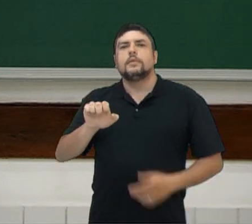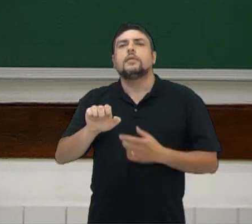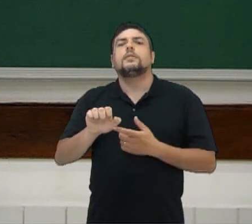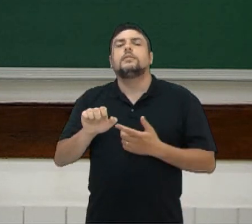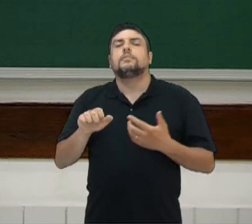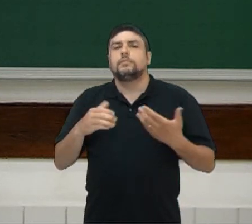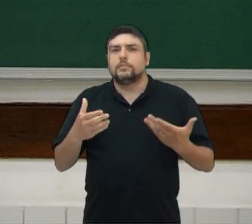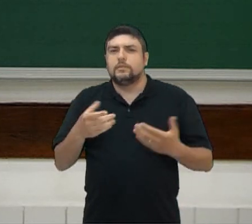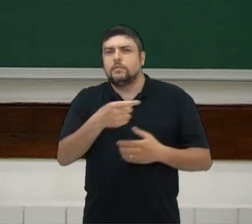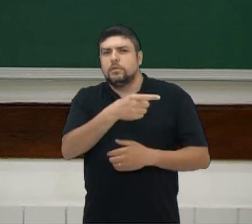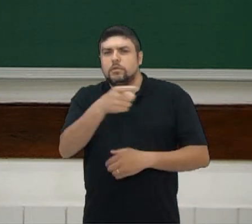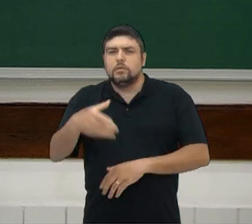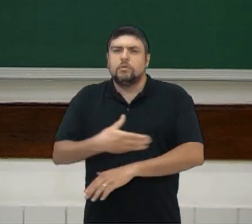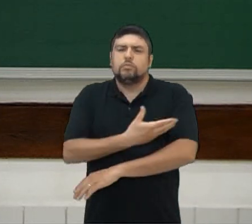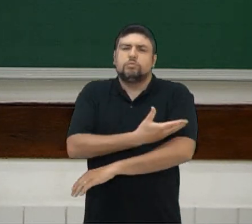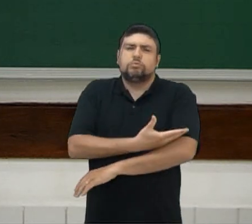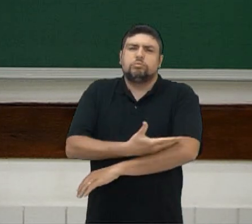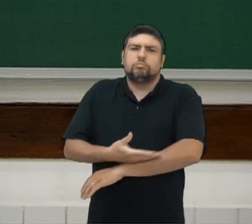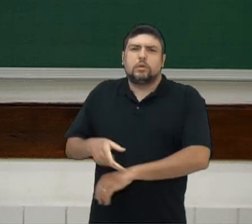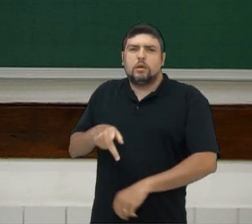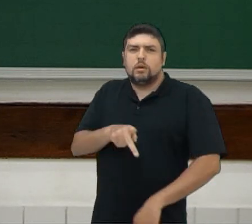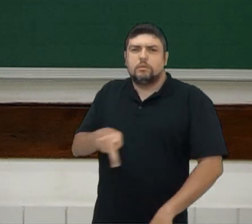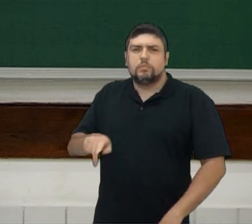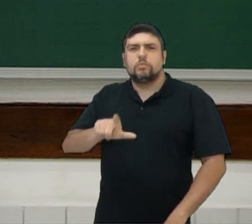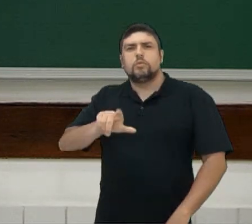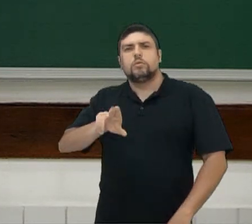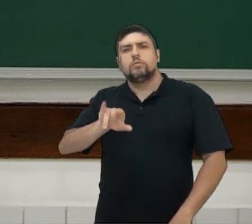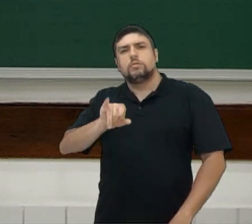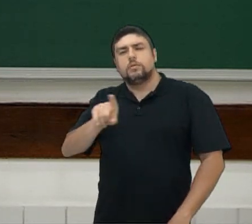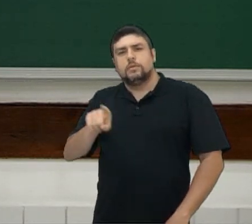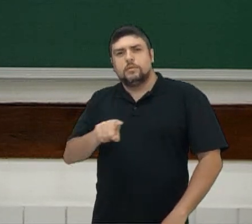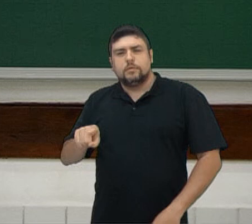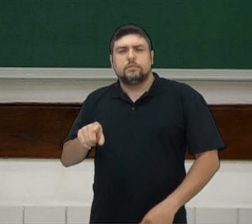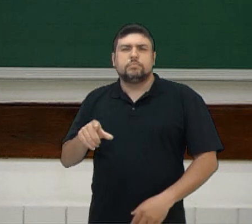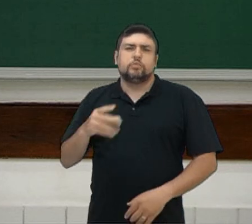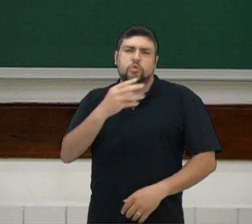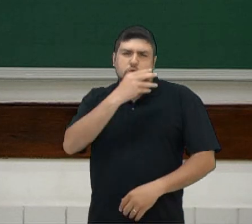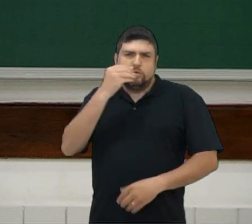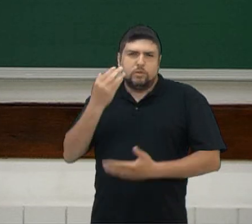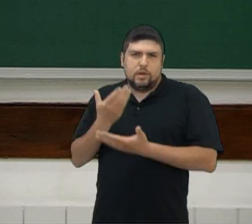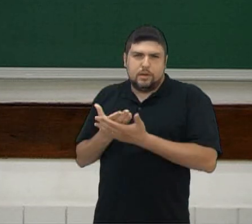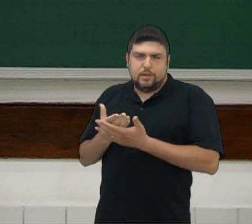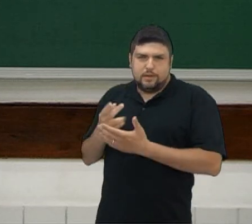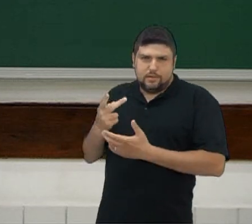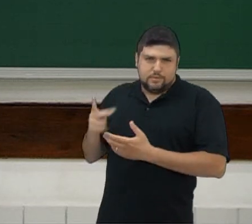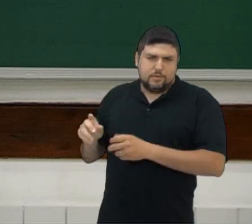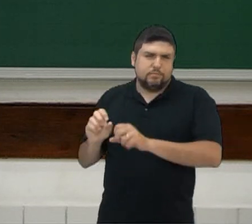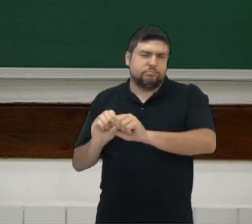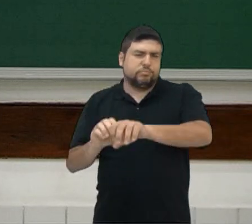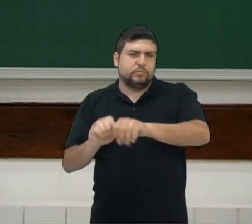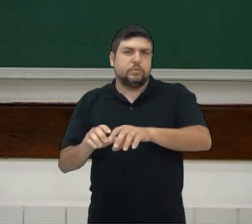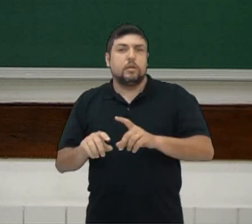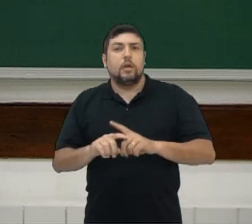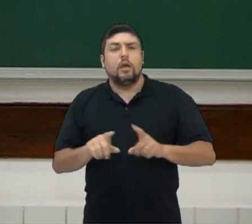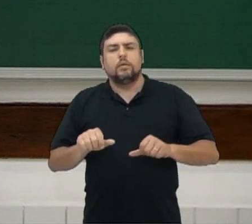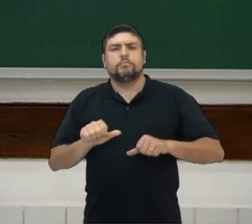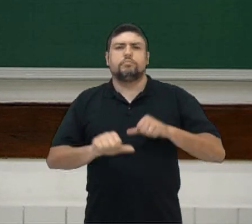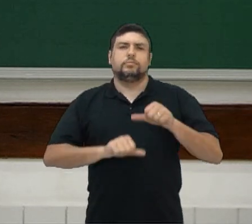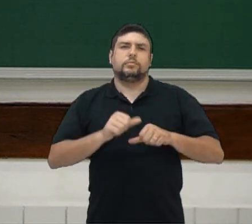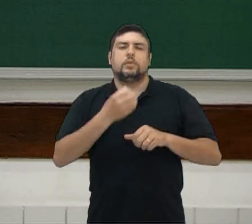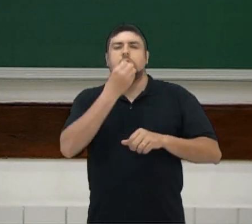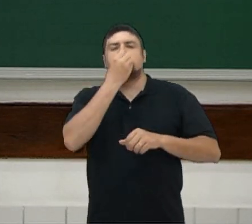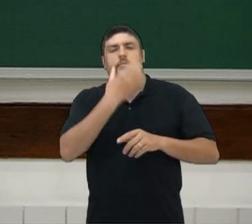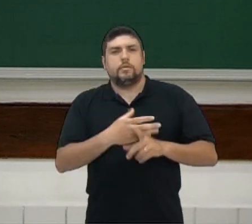estavam acostumados aí com o professor Luiz, super gostavam das aulas dele, mas às vezes mudança é bom, né? A sociologia está aí para provar